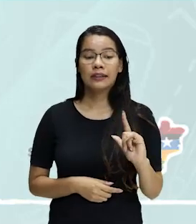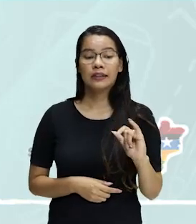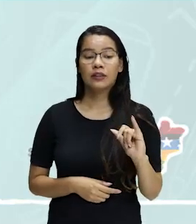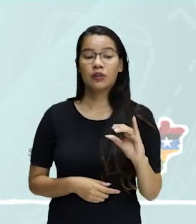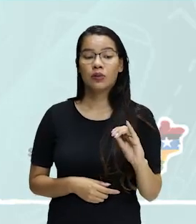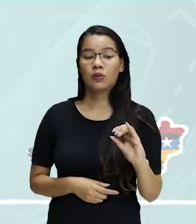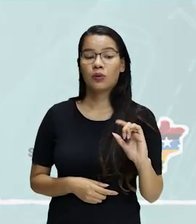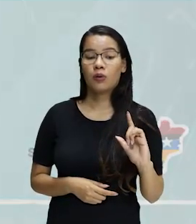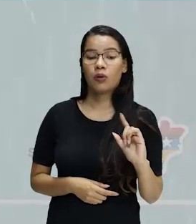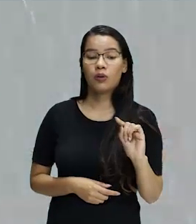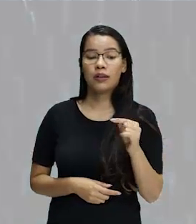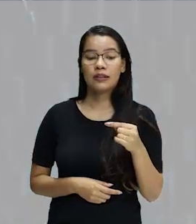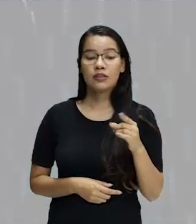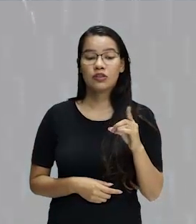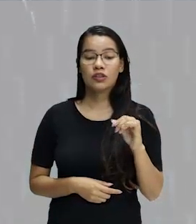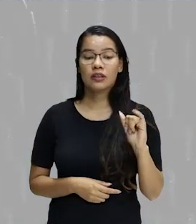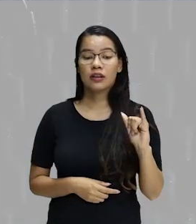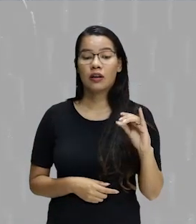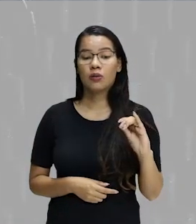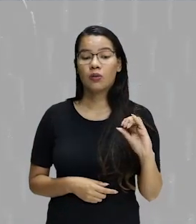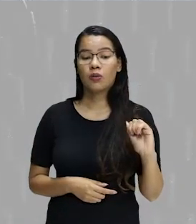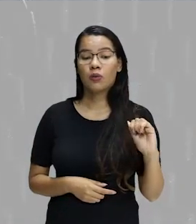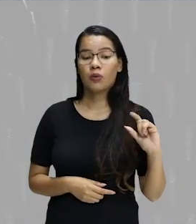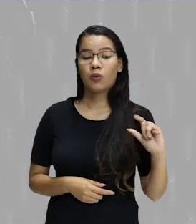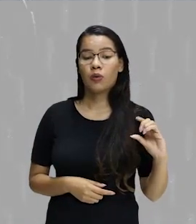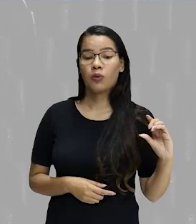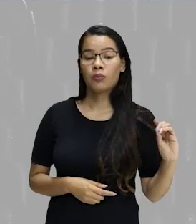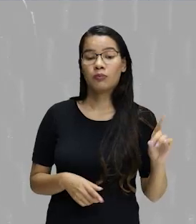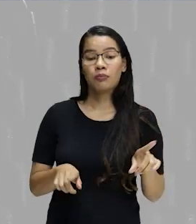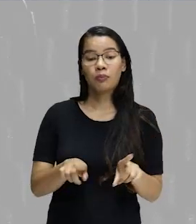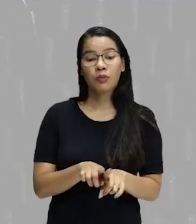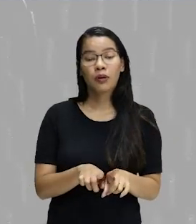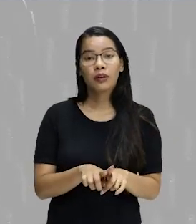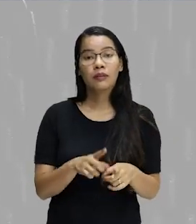Esse diálcool, por que diálcool? Porque são dois grupos